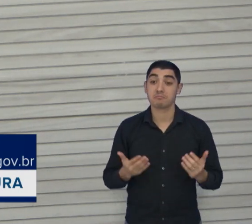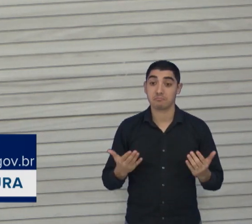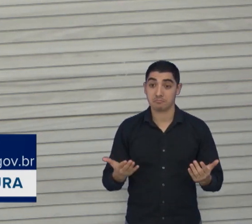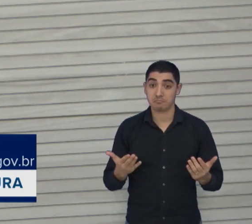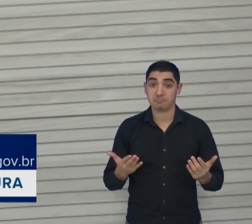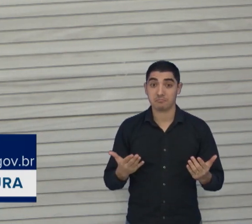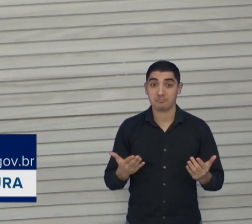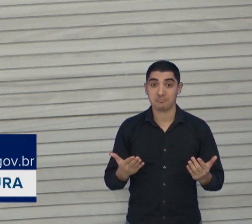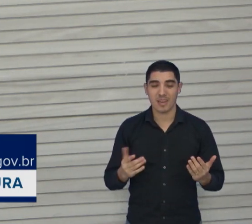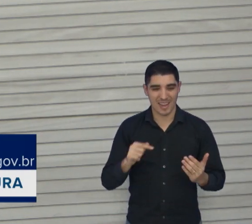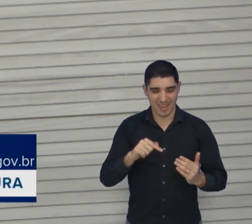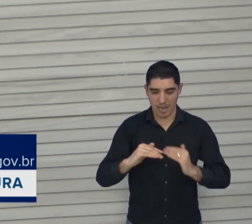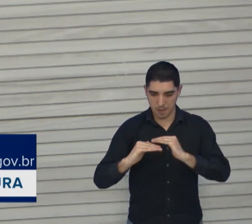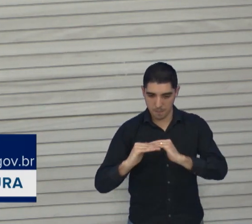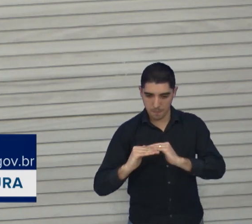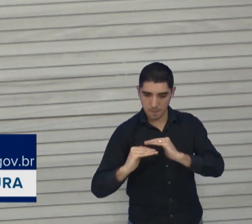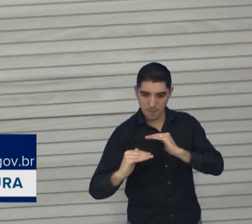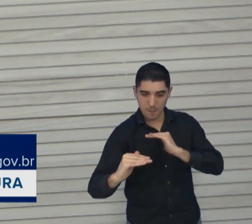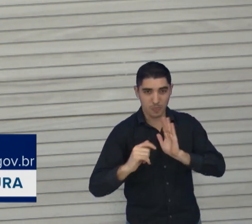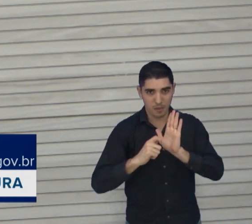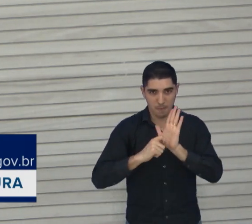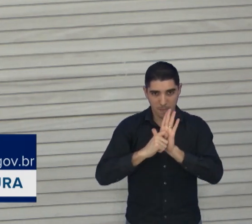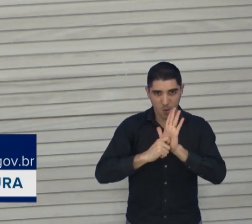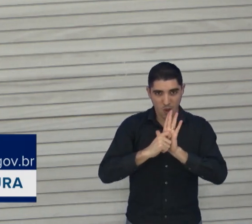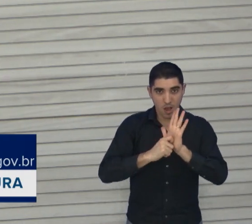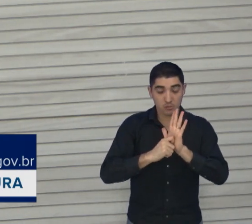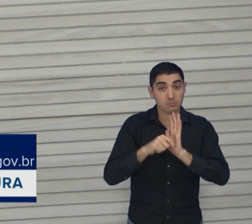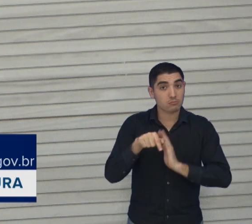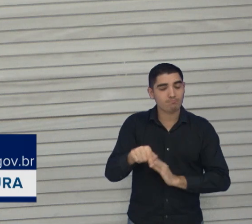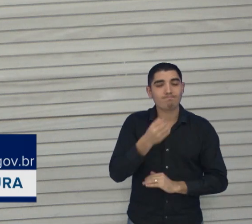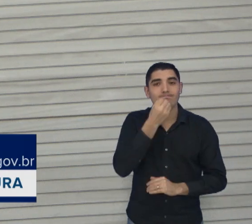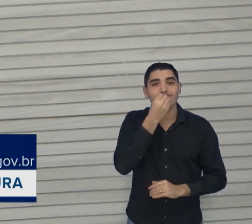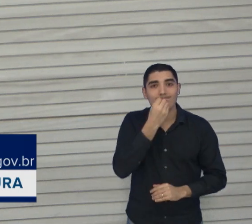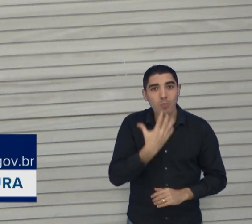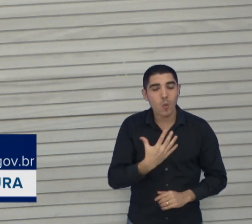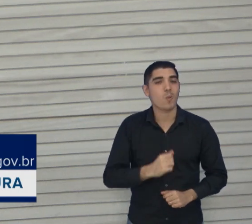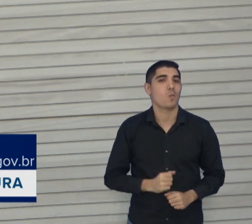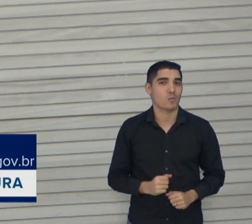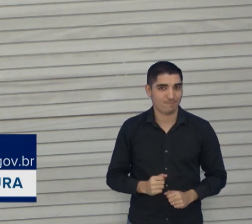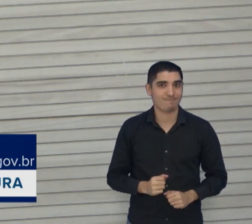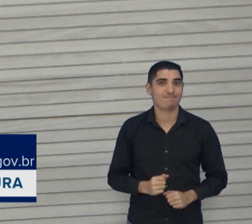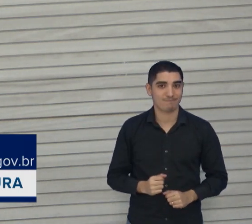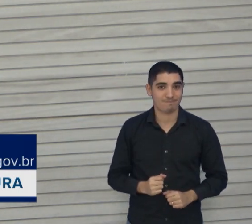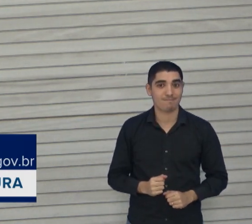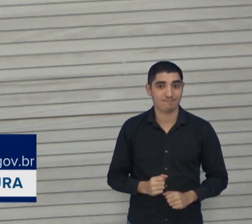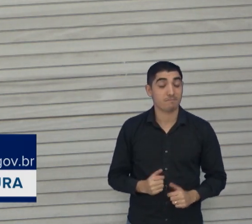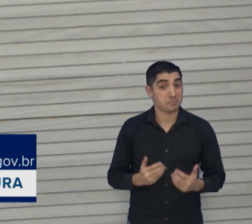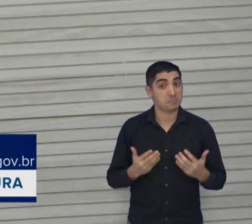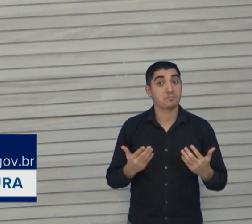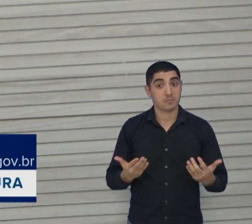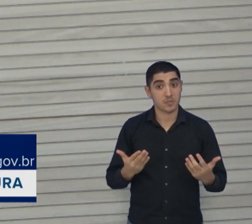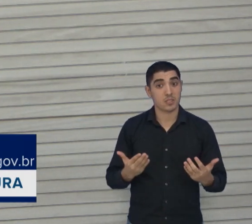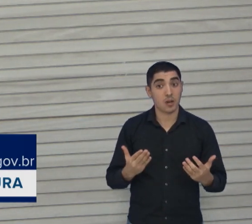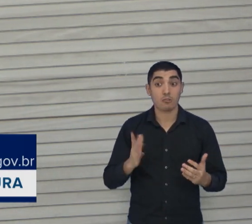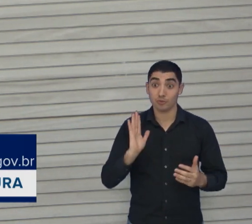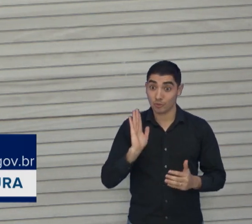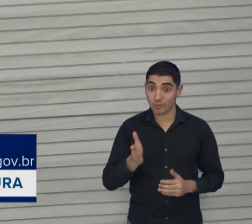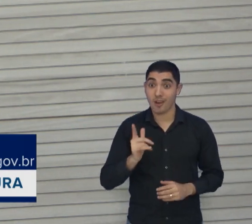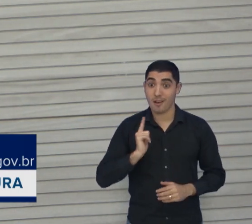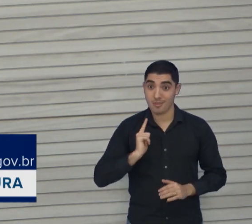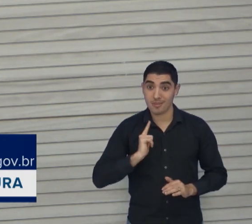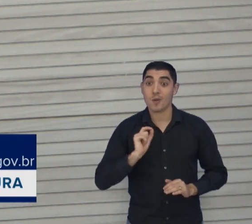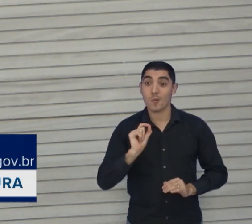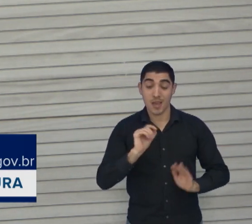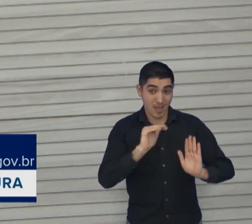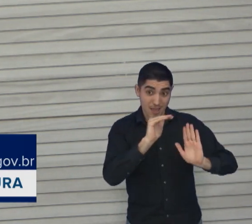esse piso emborrachado, senhor presidente, ele é muito bom, muito bom. Então eu já tenho uma lista que eu vou pedir